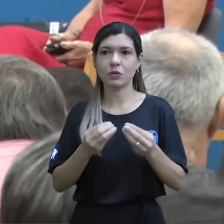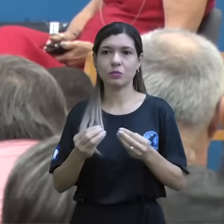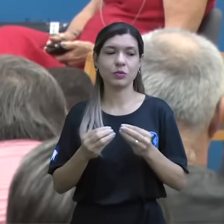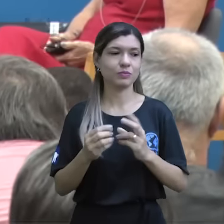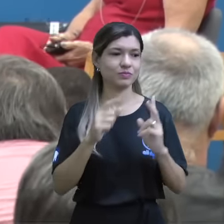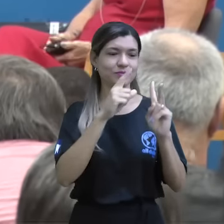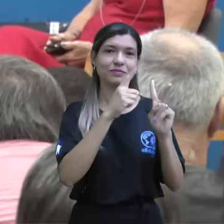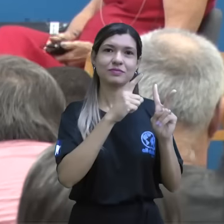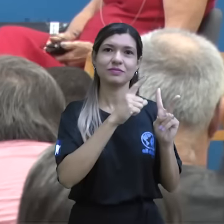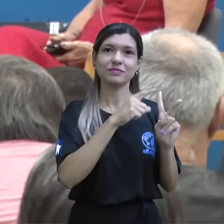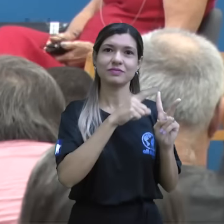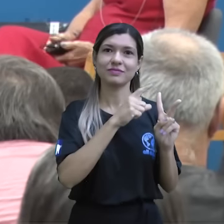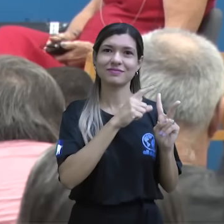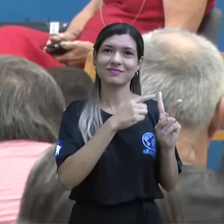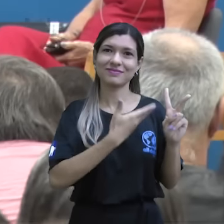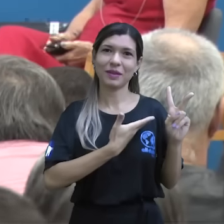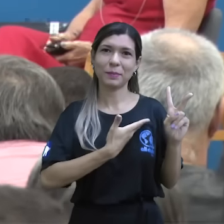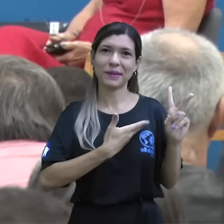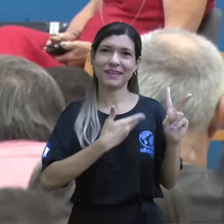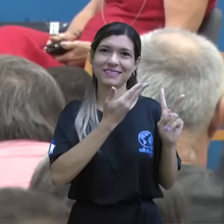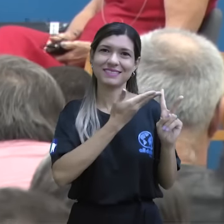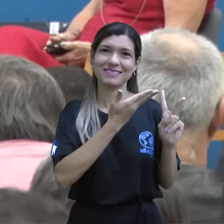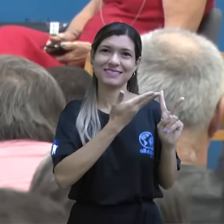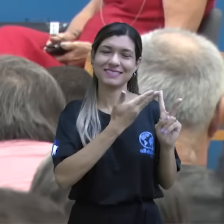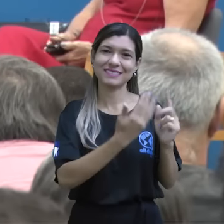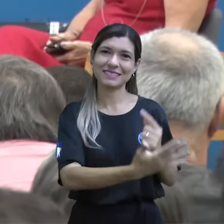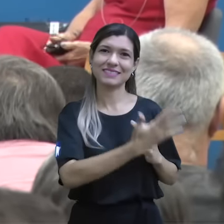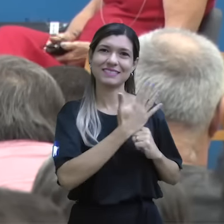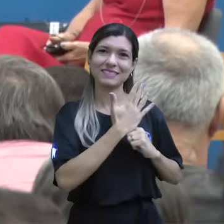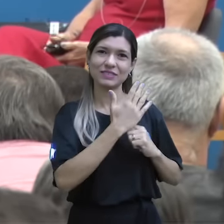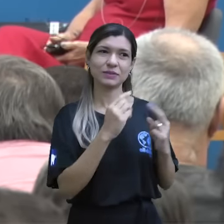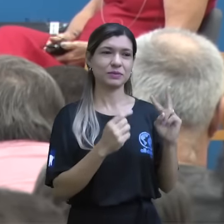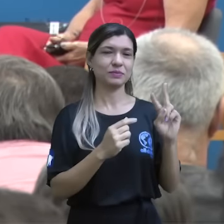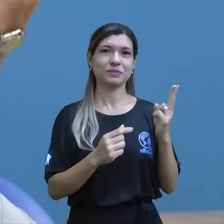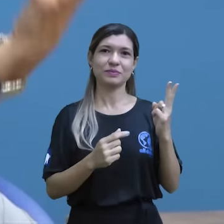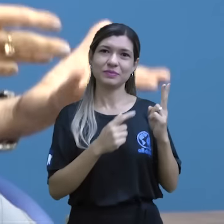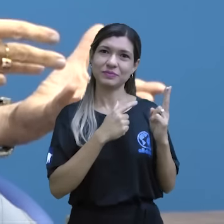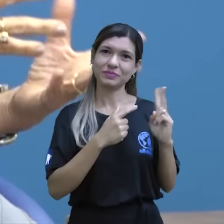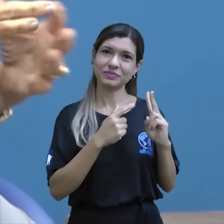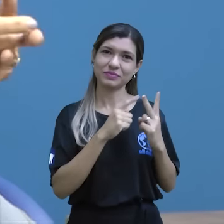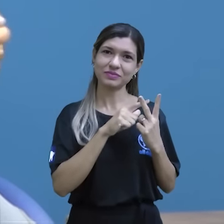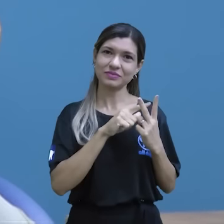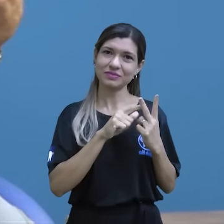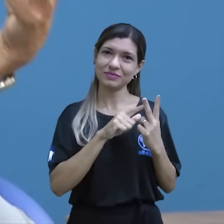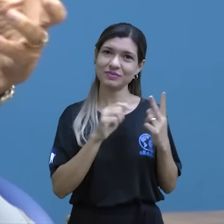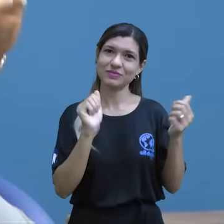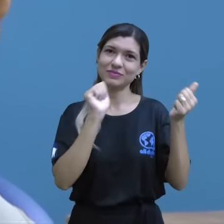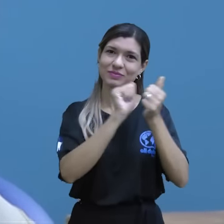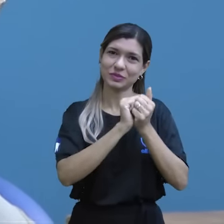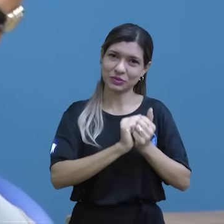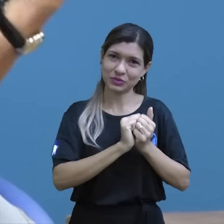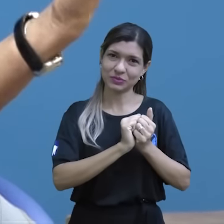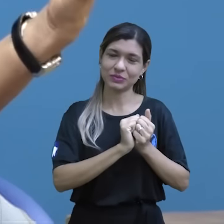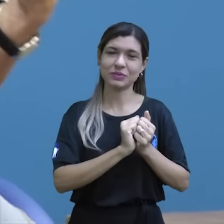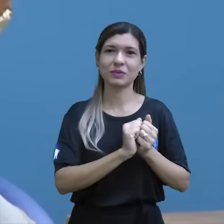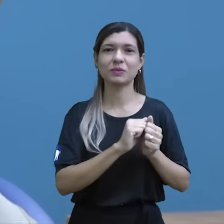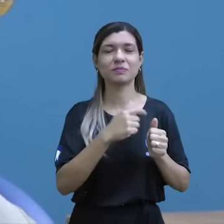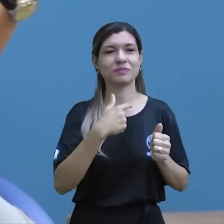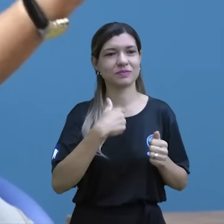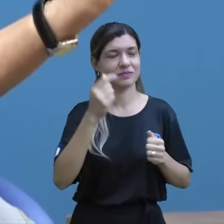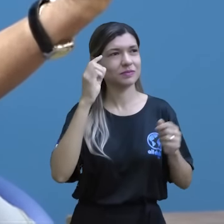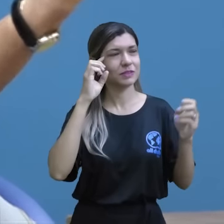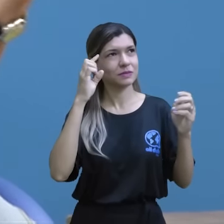uma biografia depois da biografia do Francisco de Assis Barbosa. Conversei, eu chamava que era a turma dos limenhos,